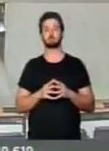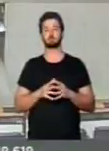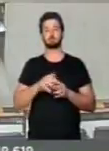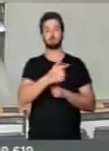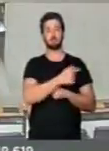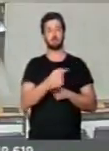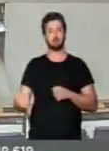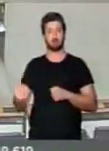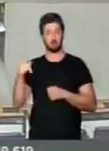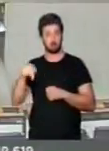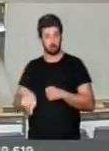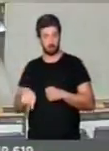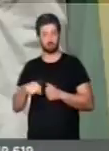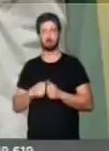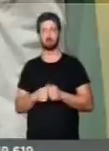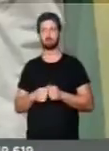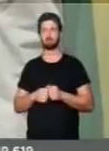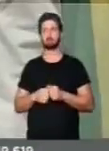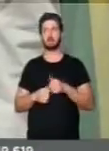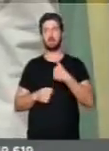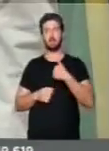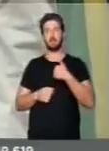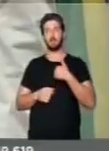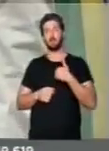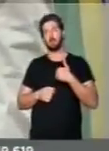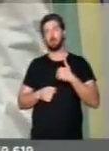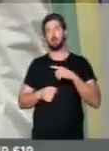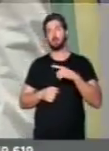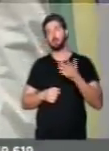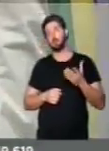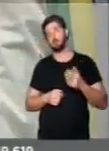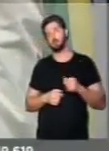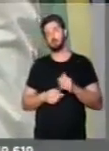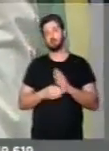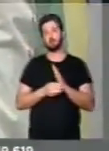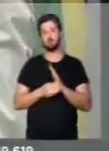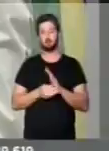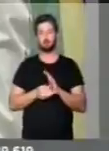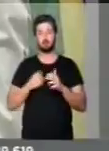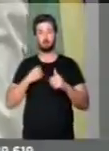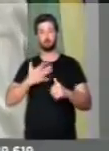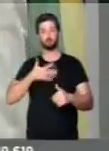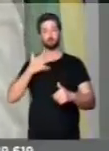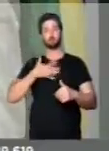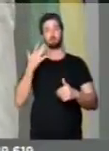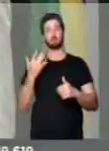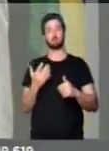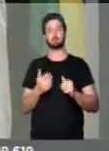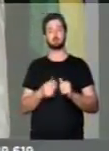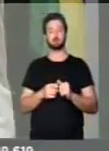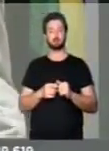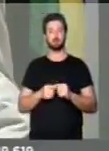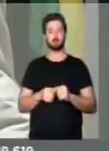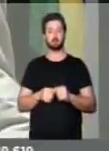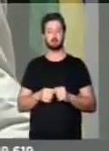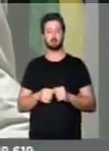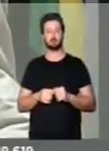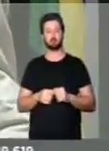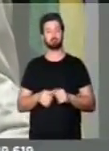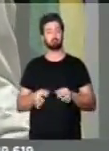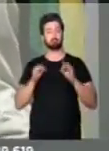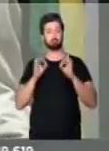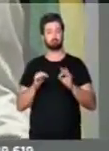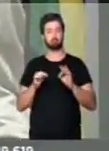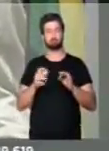semana eu tive uma grata surpresa e a certeza de